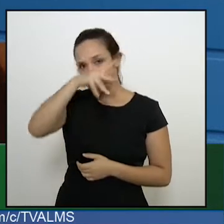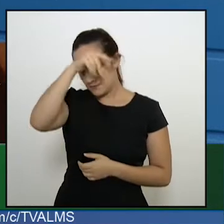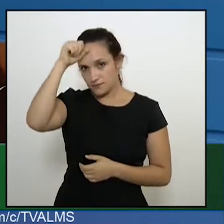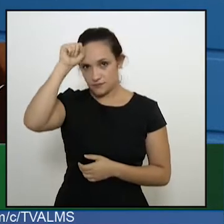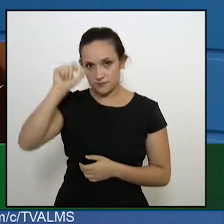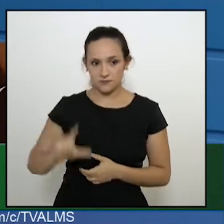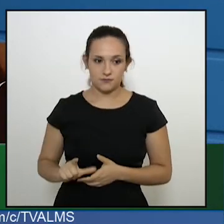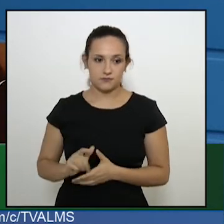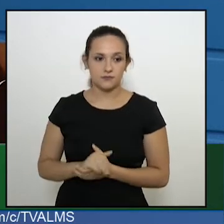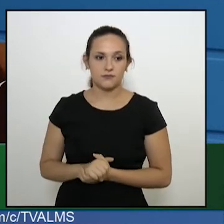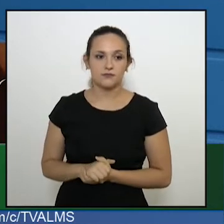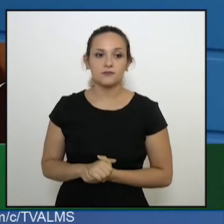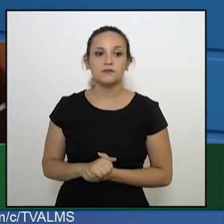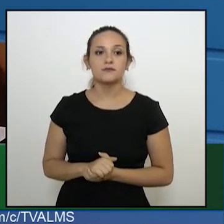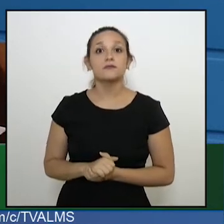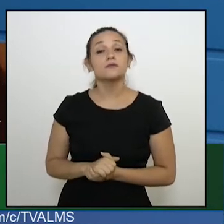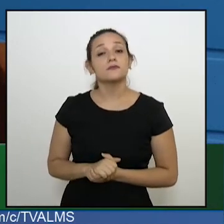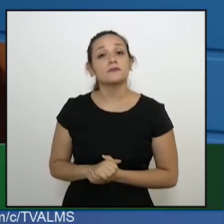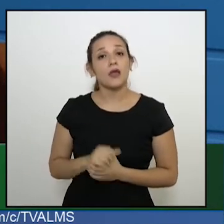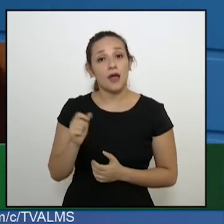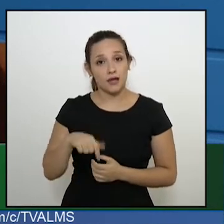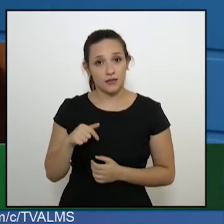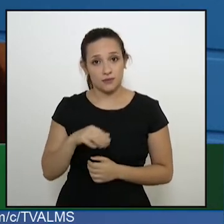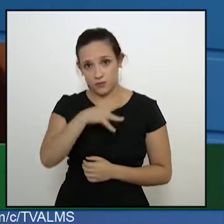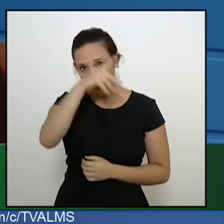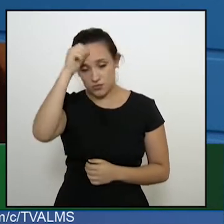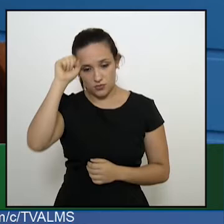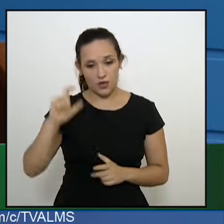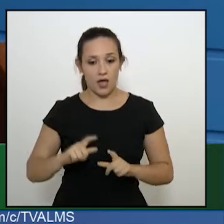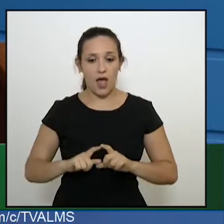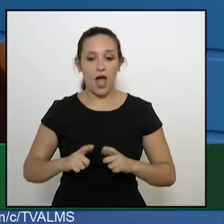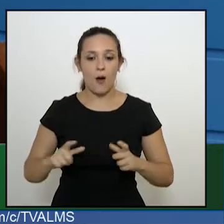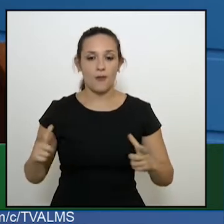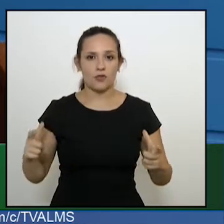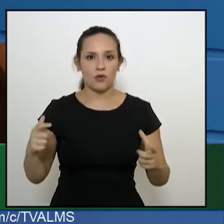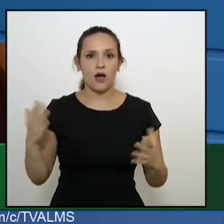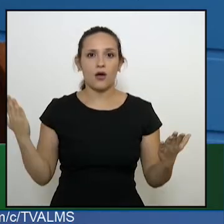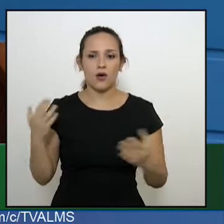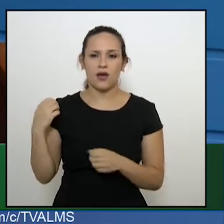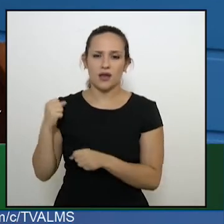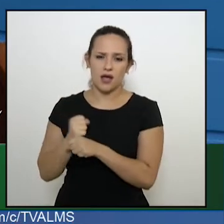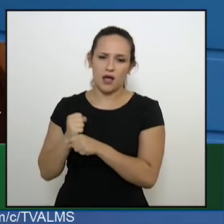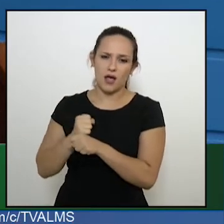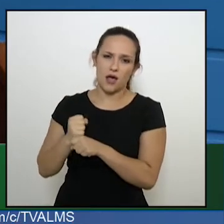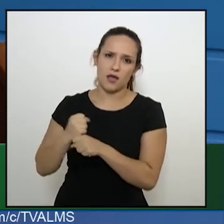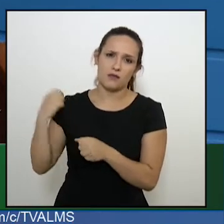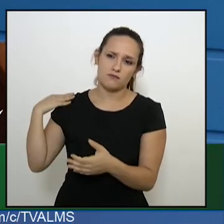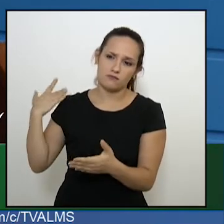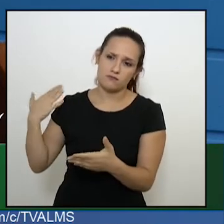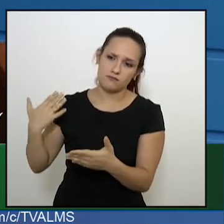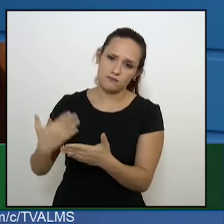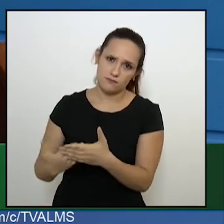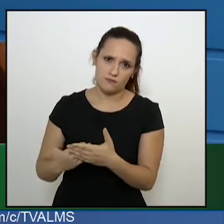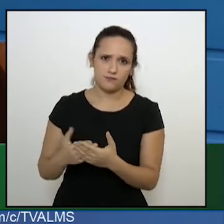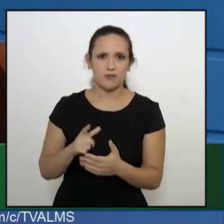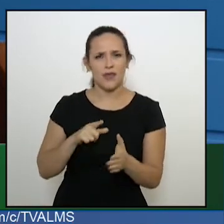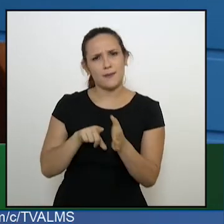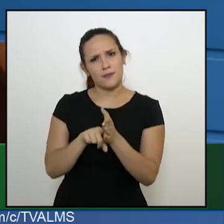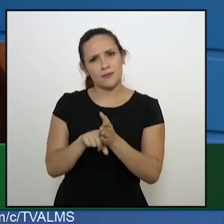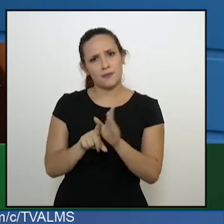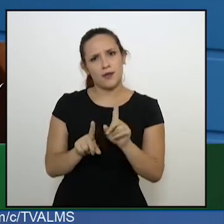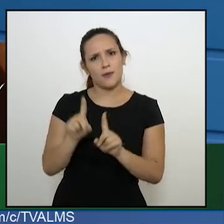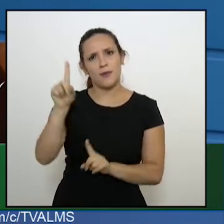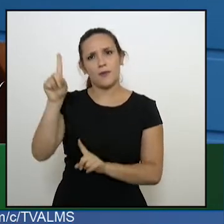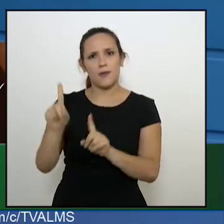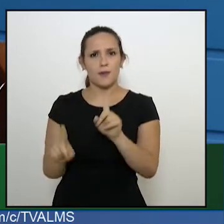Sul, ela aumentou nos últimos anos. Os índices demonstram